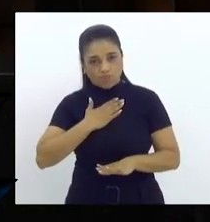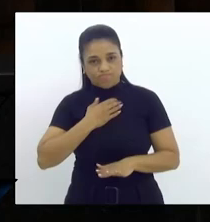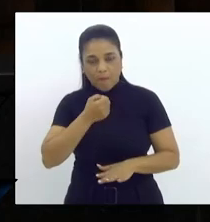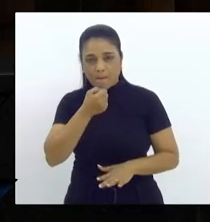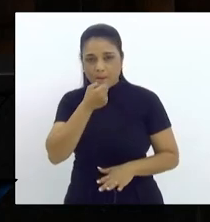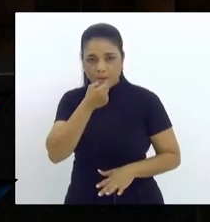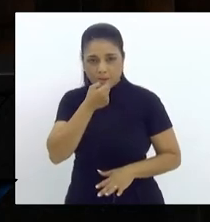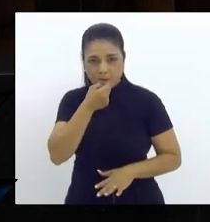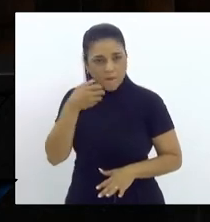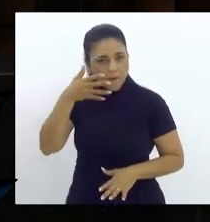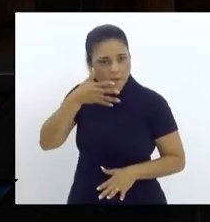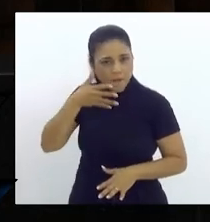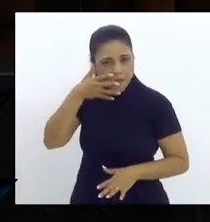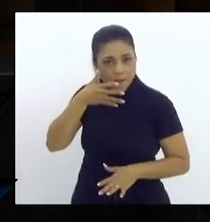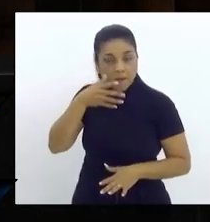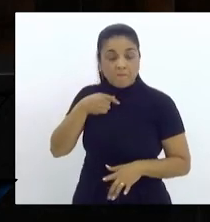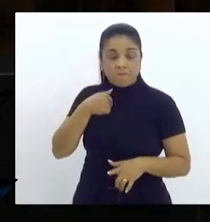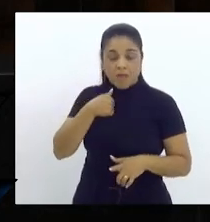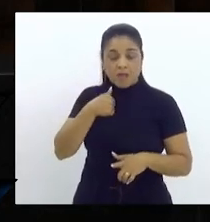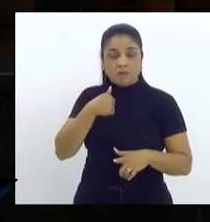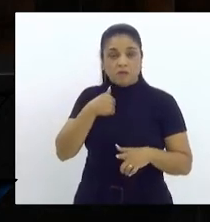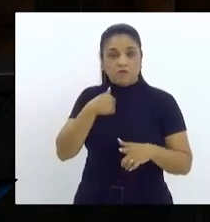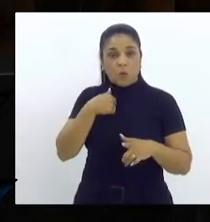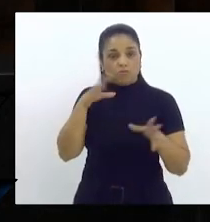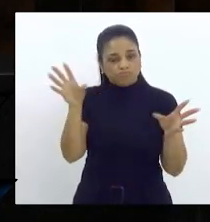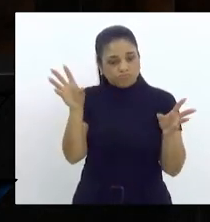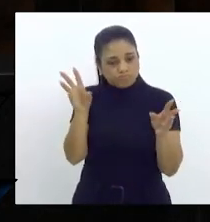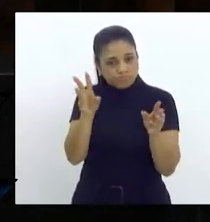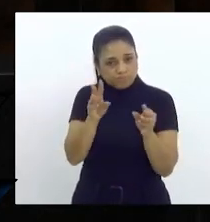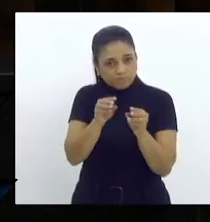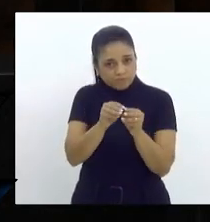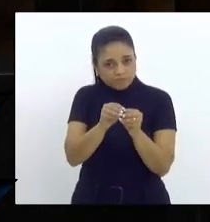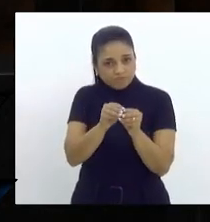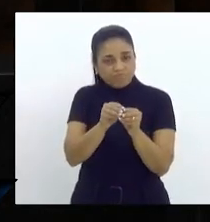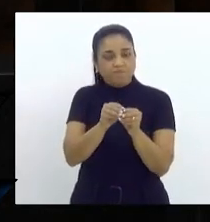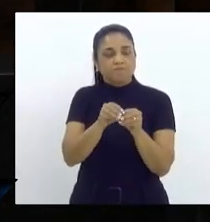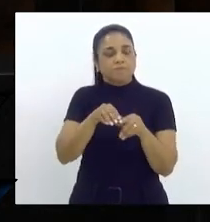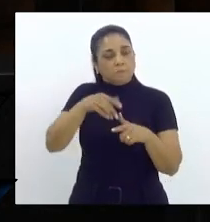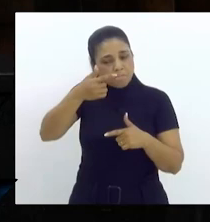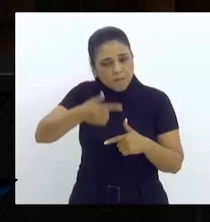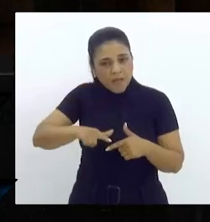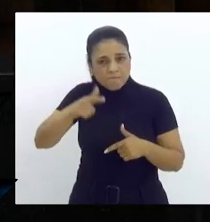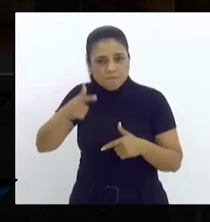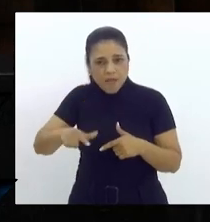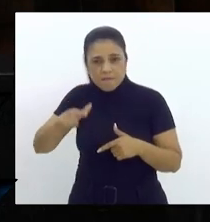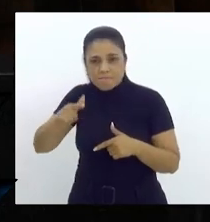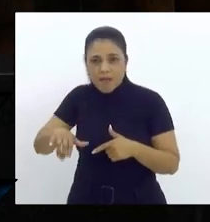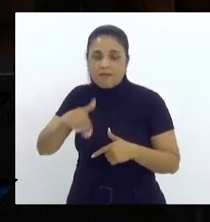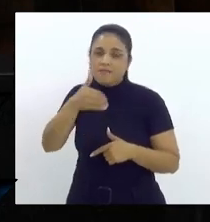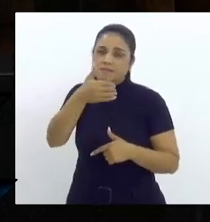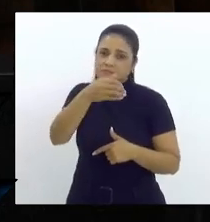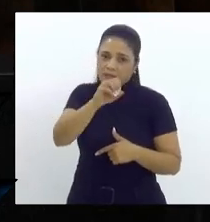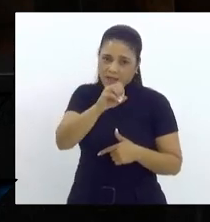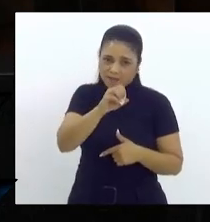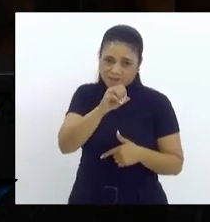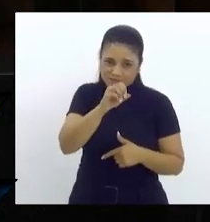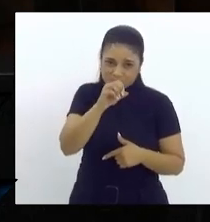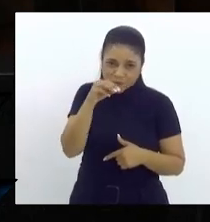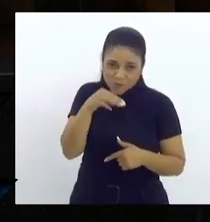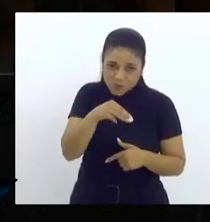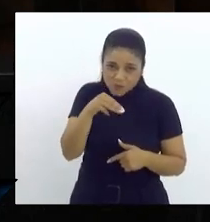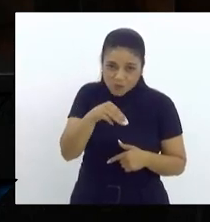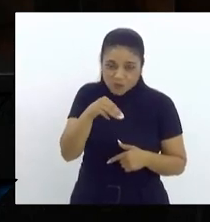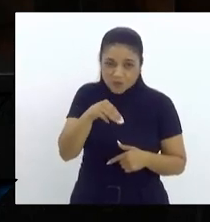irei segmentar em muitos e sucessivos 10 minutos para